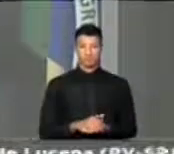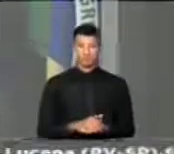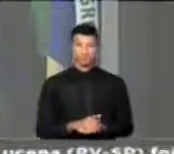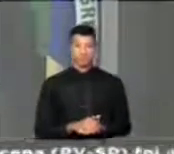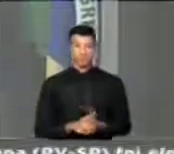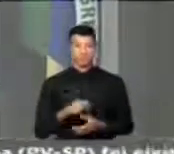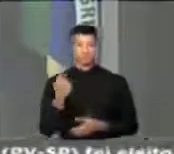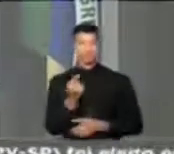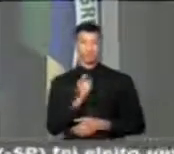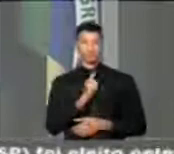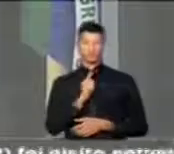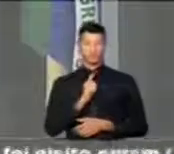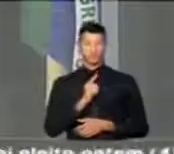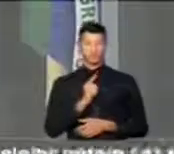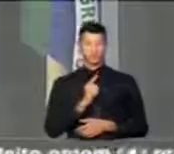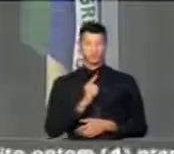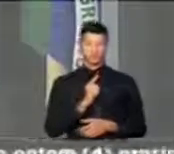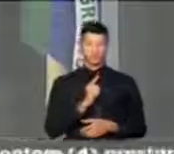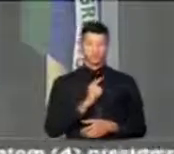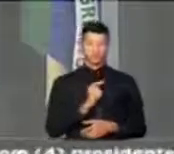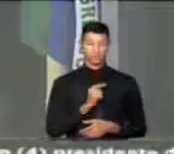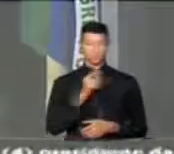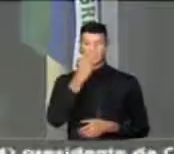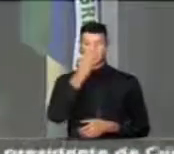E nós tivemos